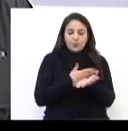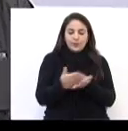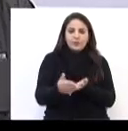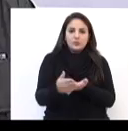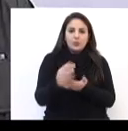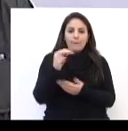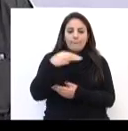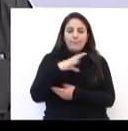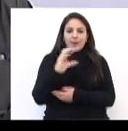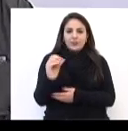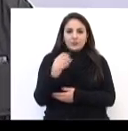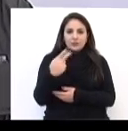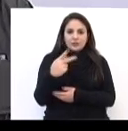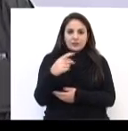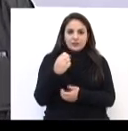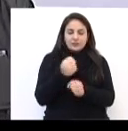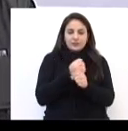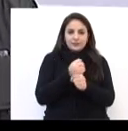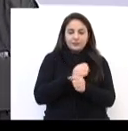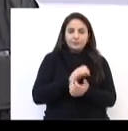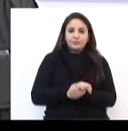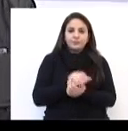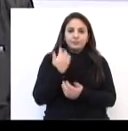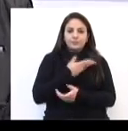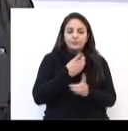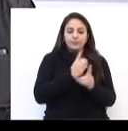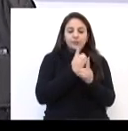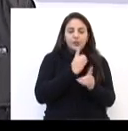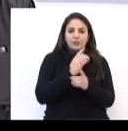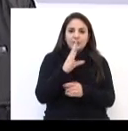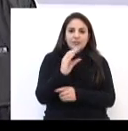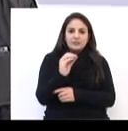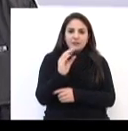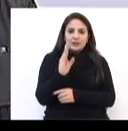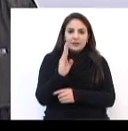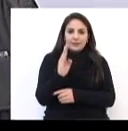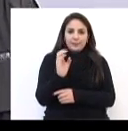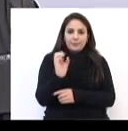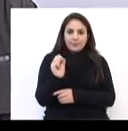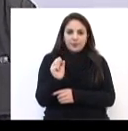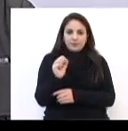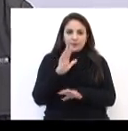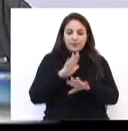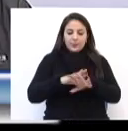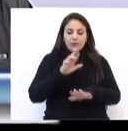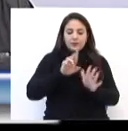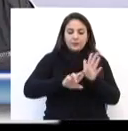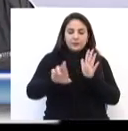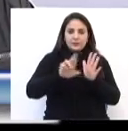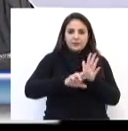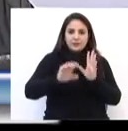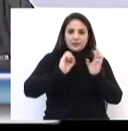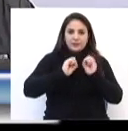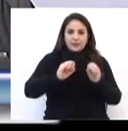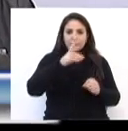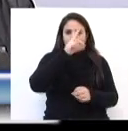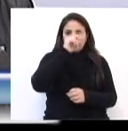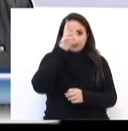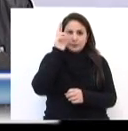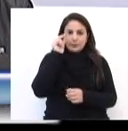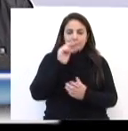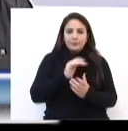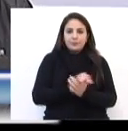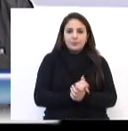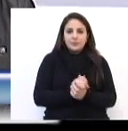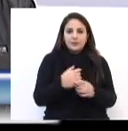Nós tivemos um encontro com a SEBS, né, que reuniu os representantes da SEBS mais a representante da Secretaria Municipal de Educação e